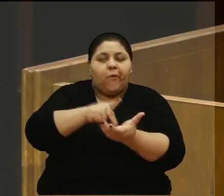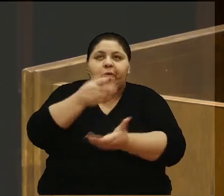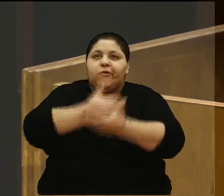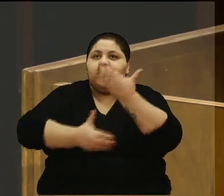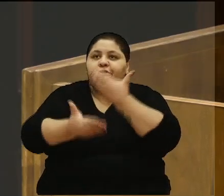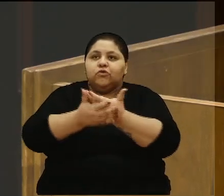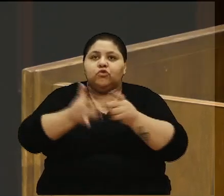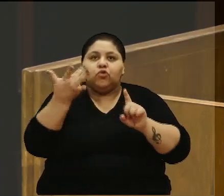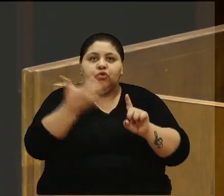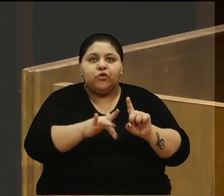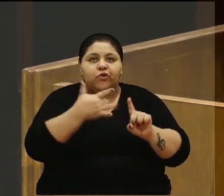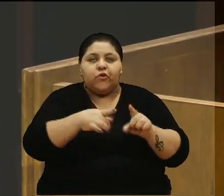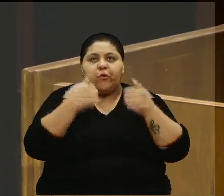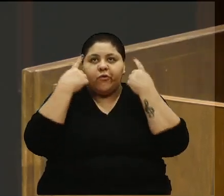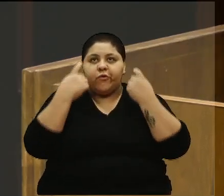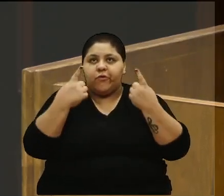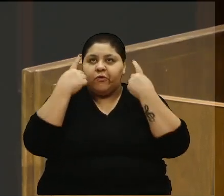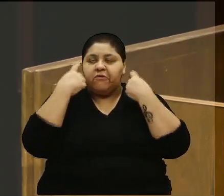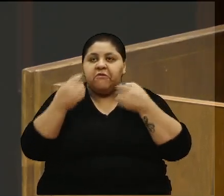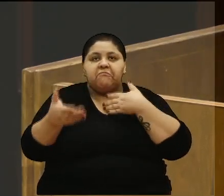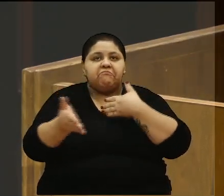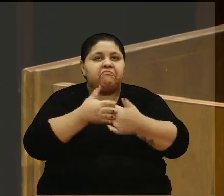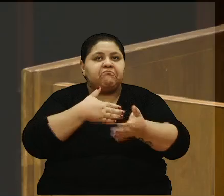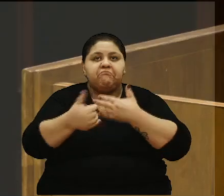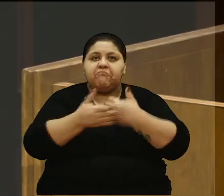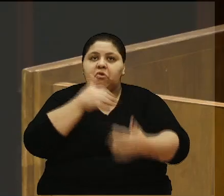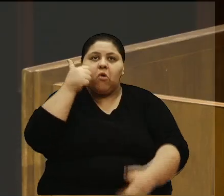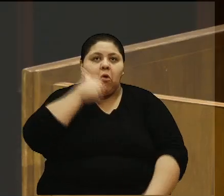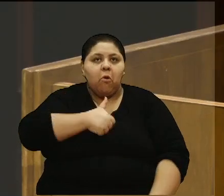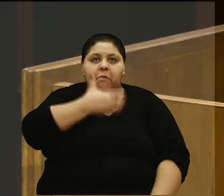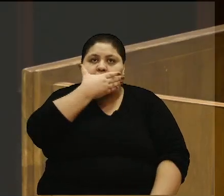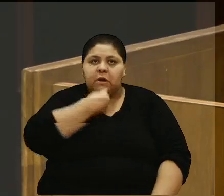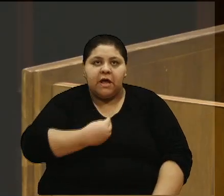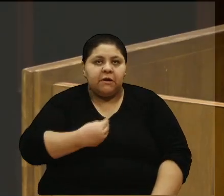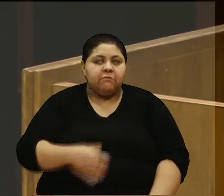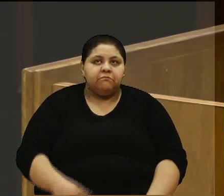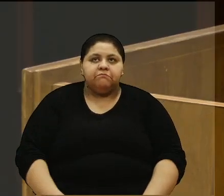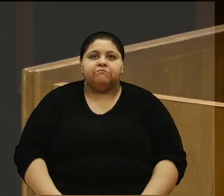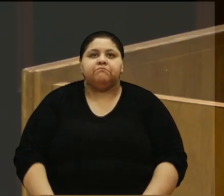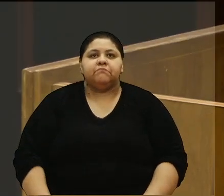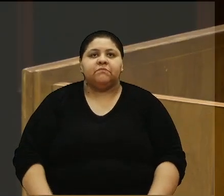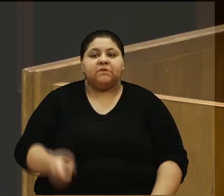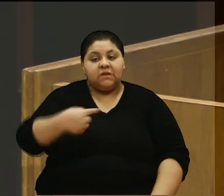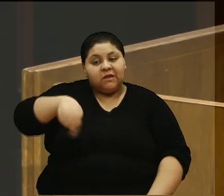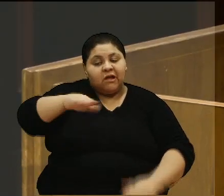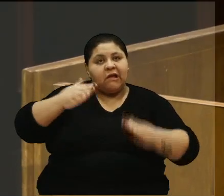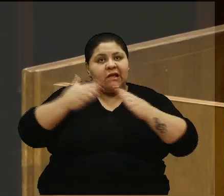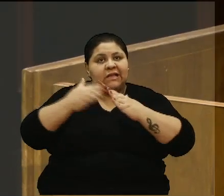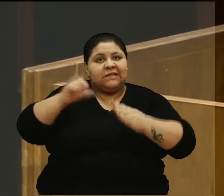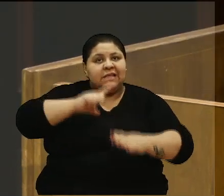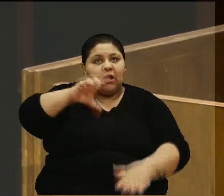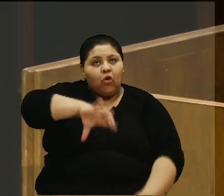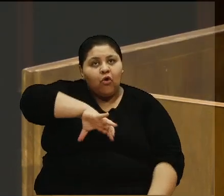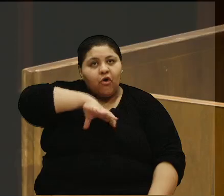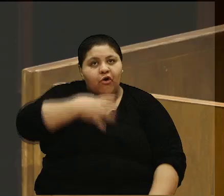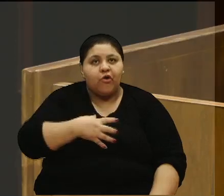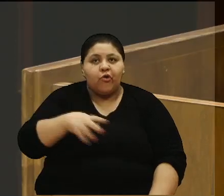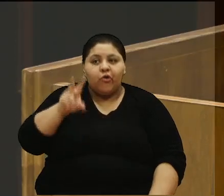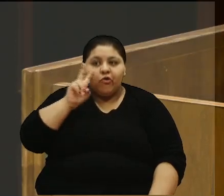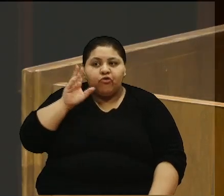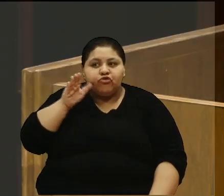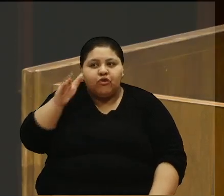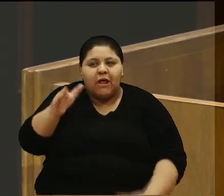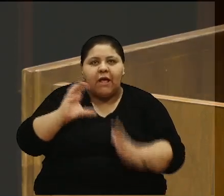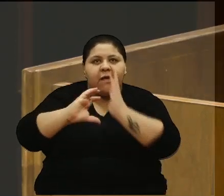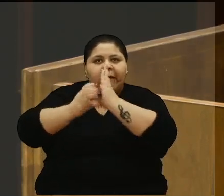as vítimas de violência, independente de gênero. Que essa casa tenha coragem de olhar para